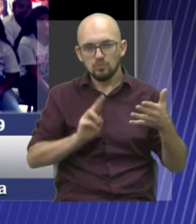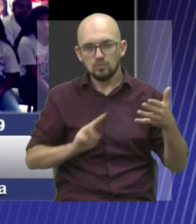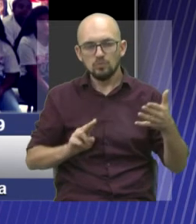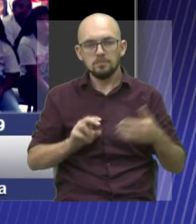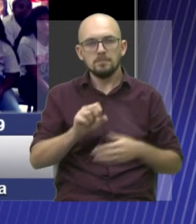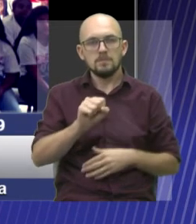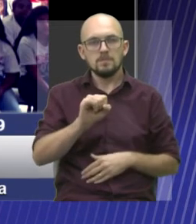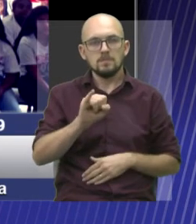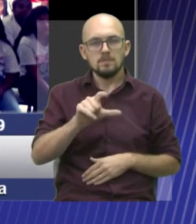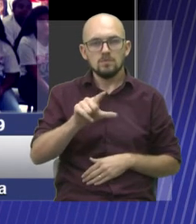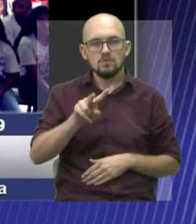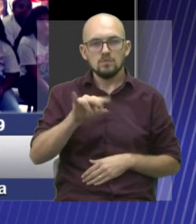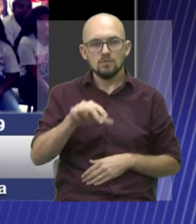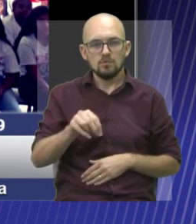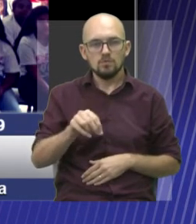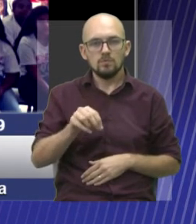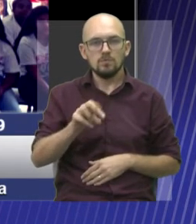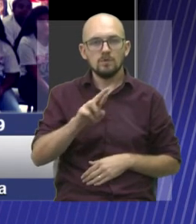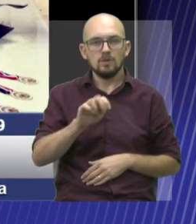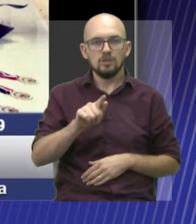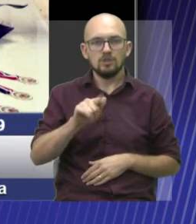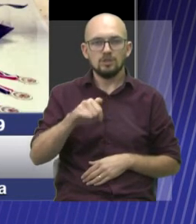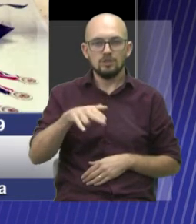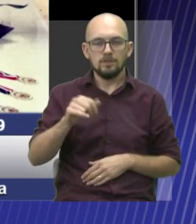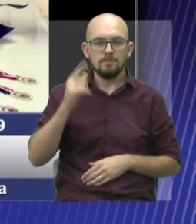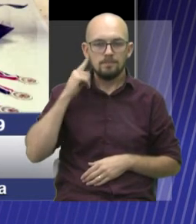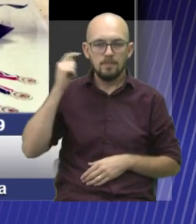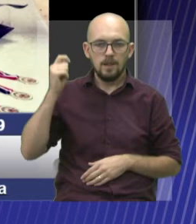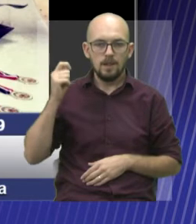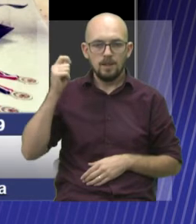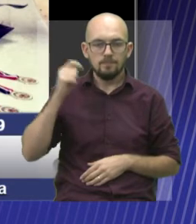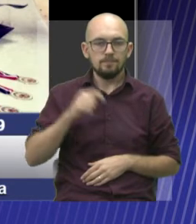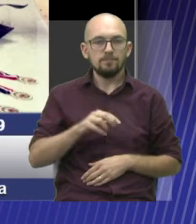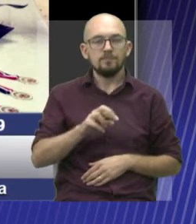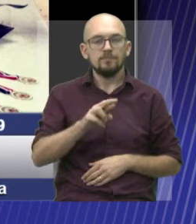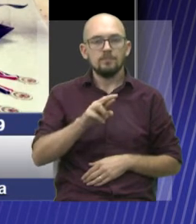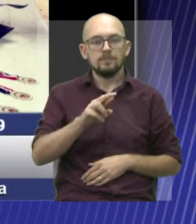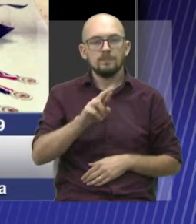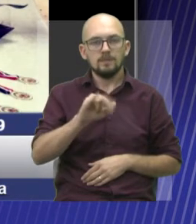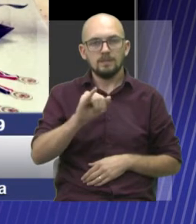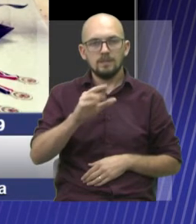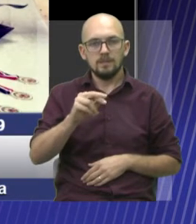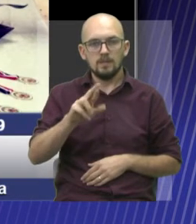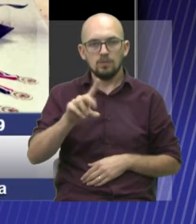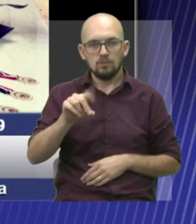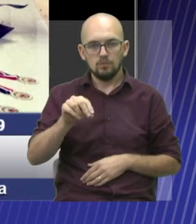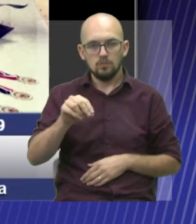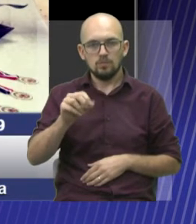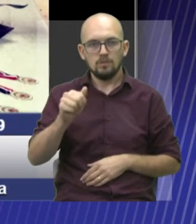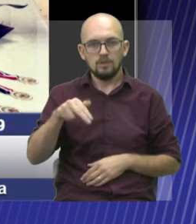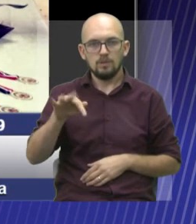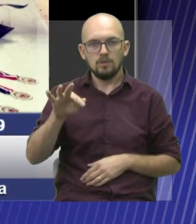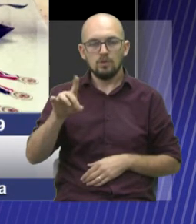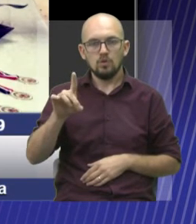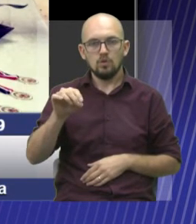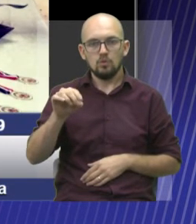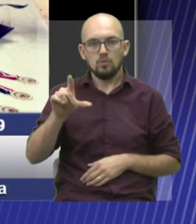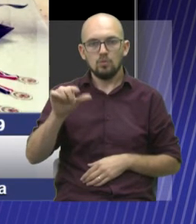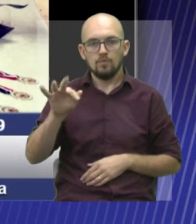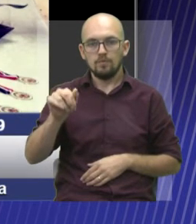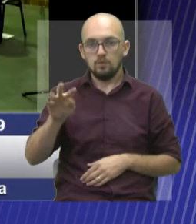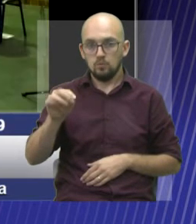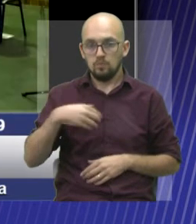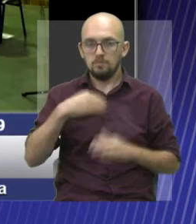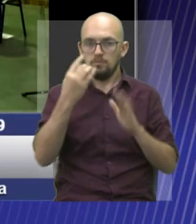Silvio Belchior, Regina Gomes da Silva Ornelas, Ricardo Moreno Andolfato. Olha que interessante,